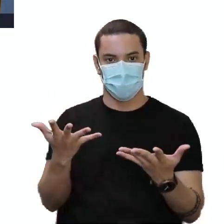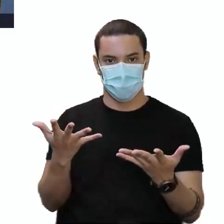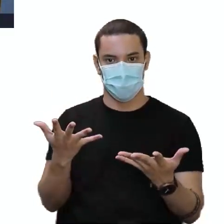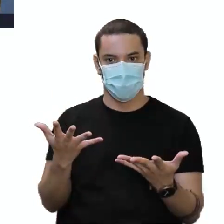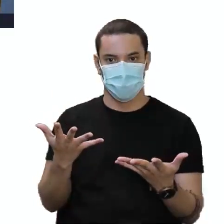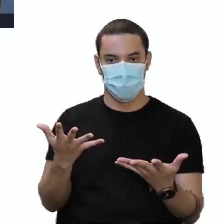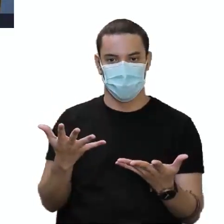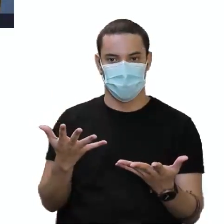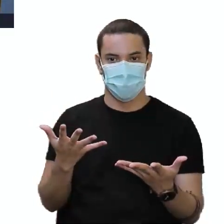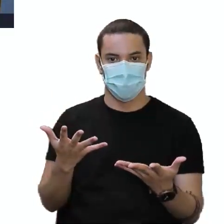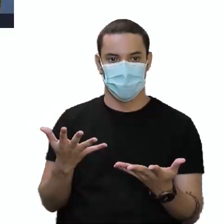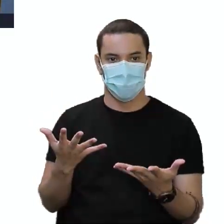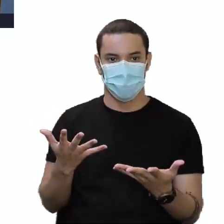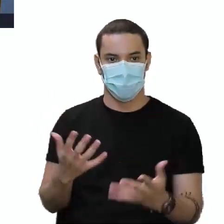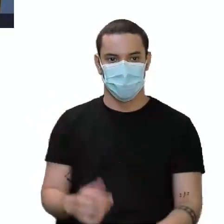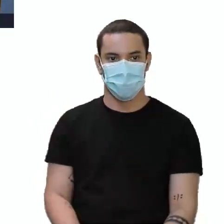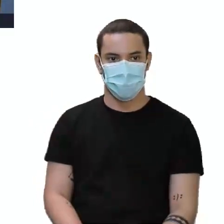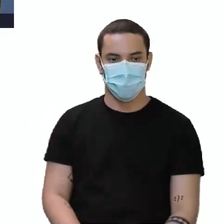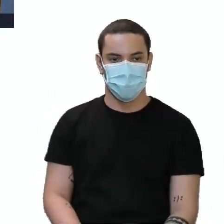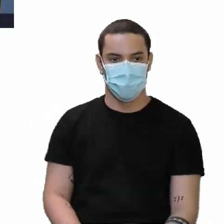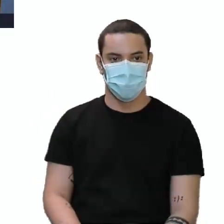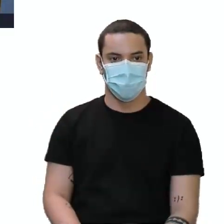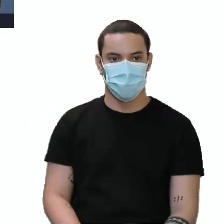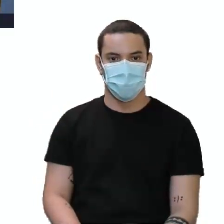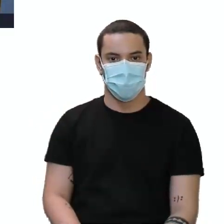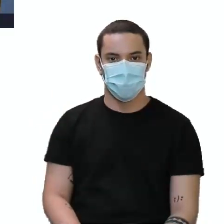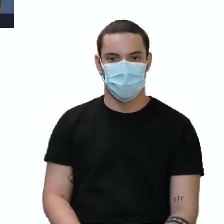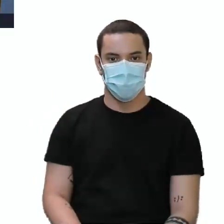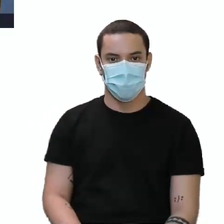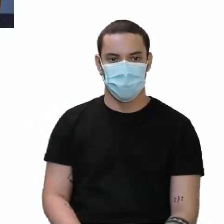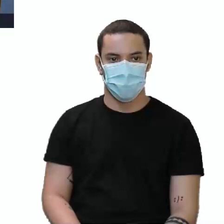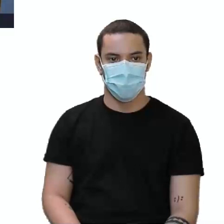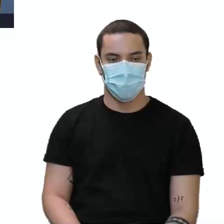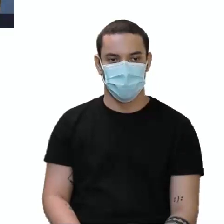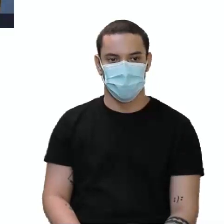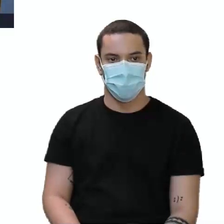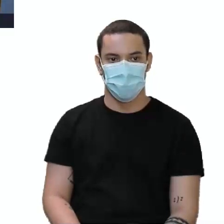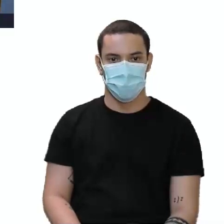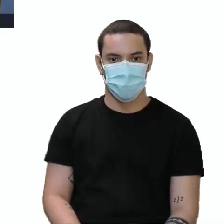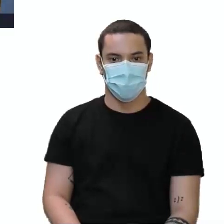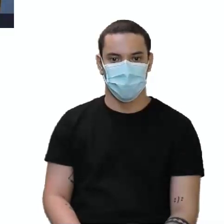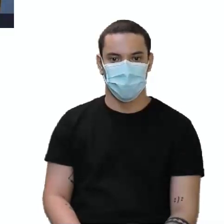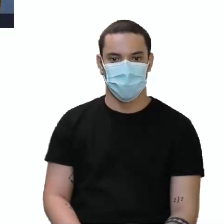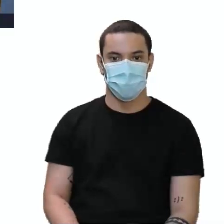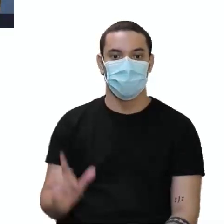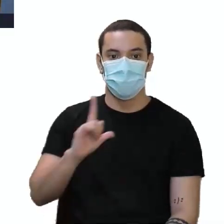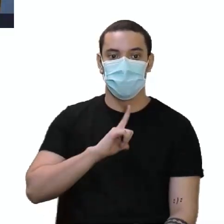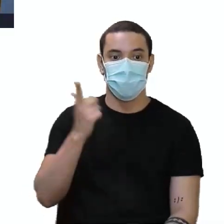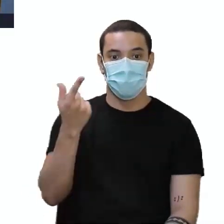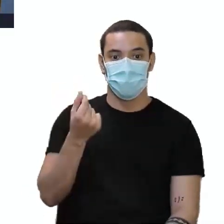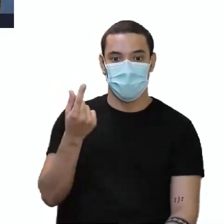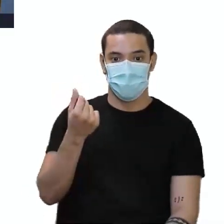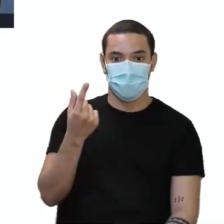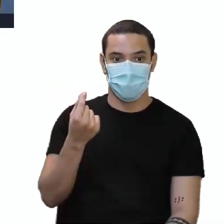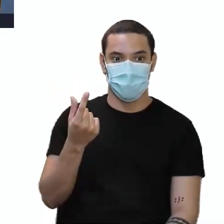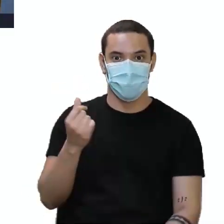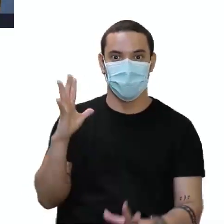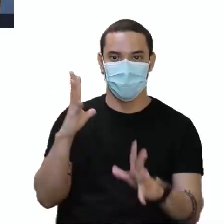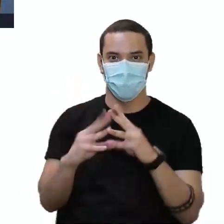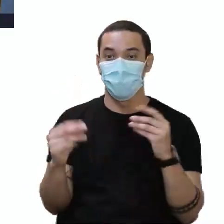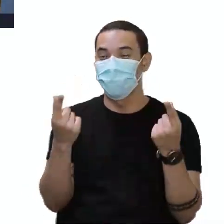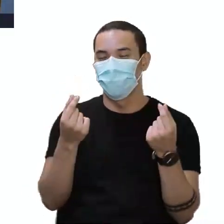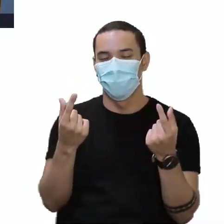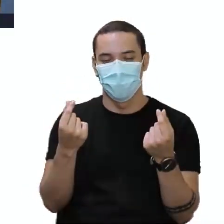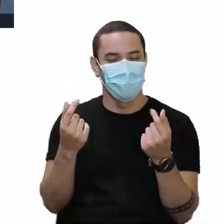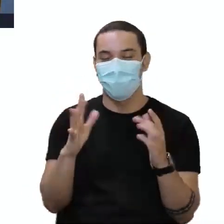doorman uma tip. O que é tip? Isso aqui, o dinheiro que você dá para alguém. Me sumiu a palavra em português,